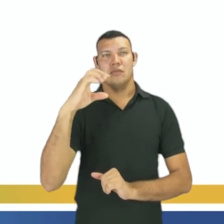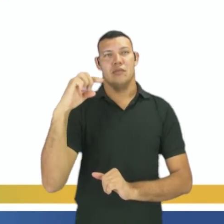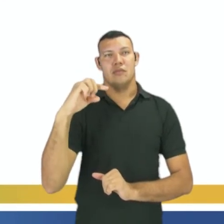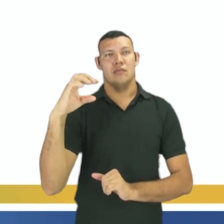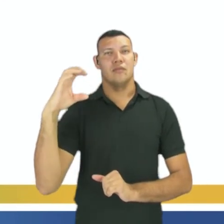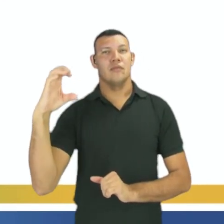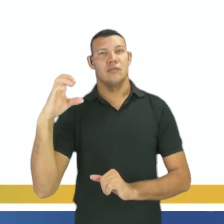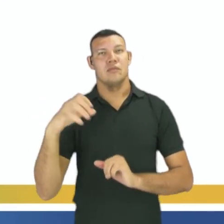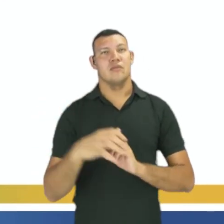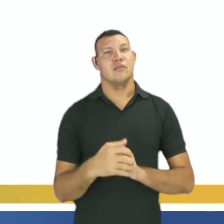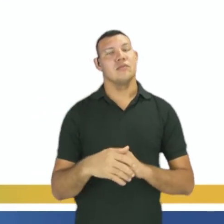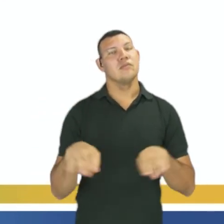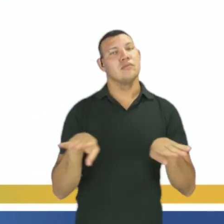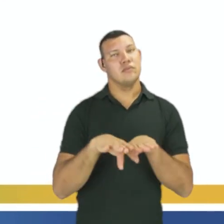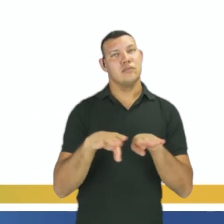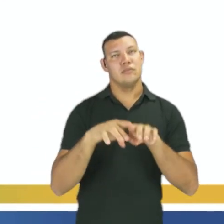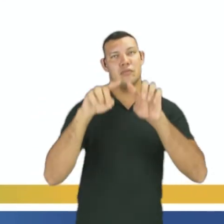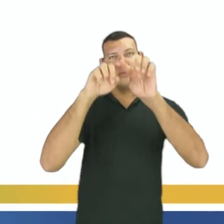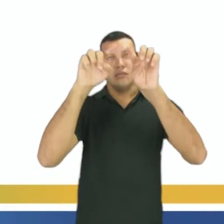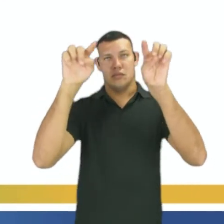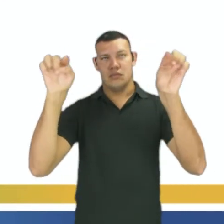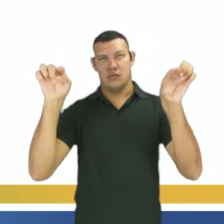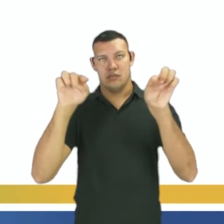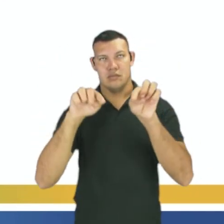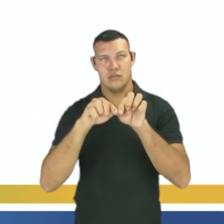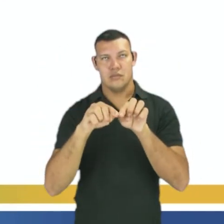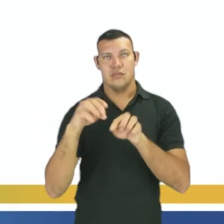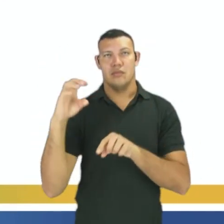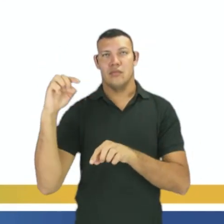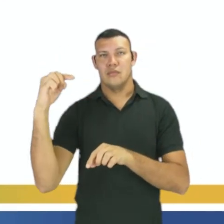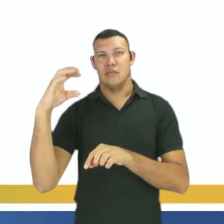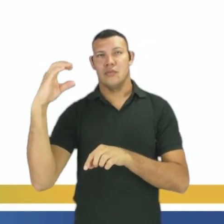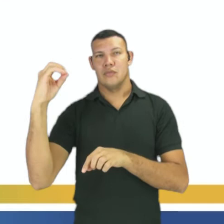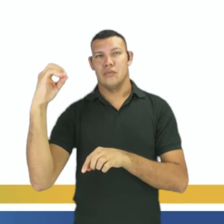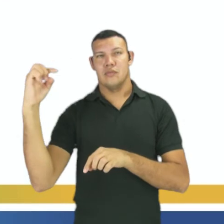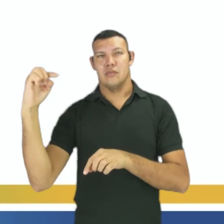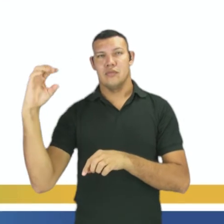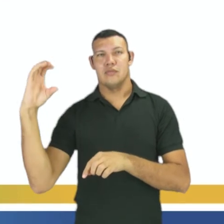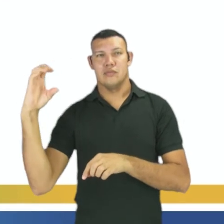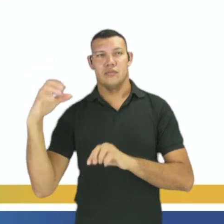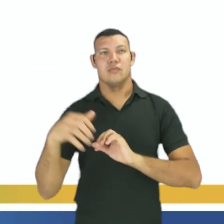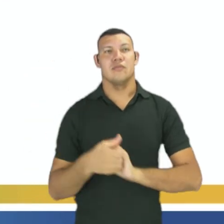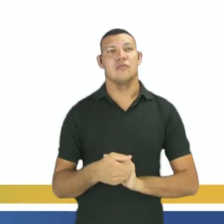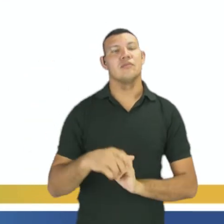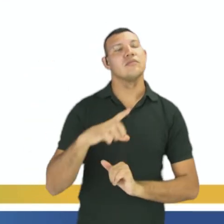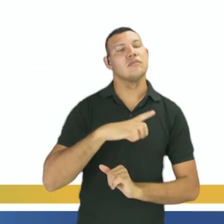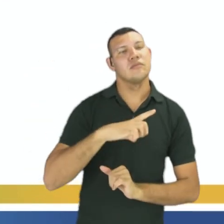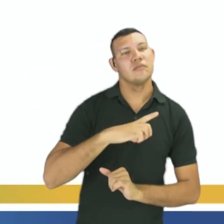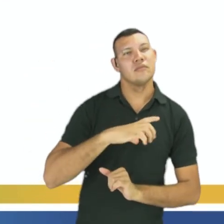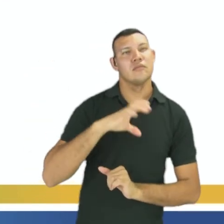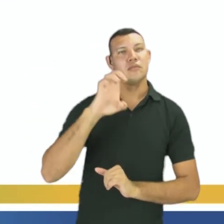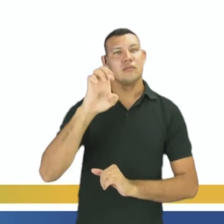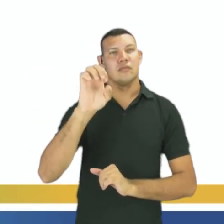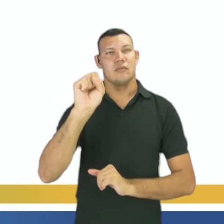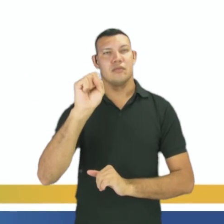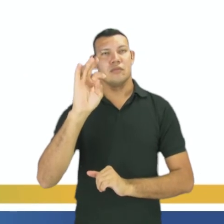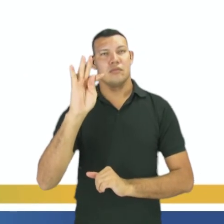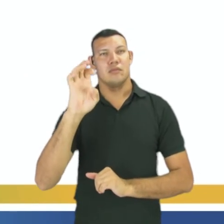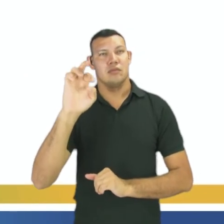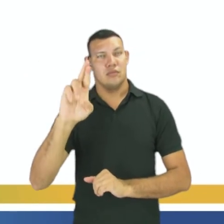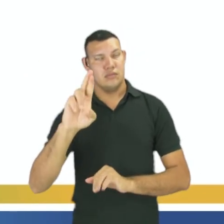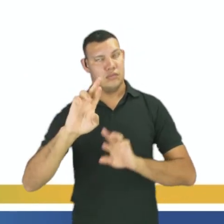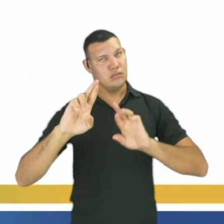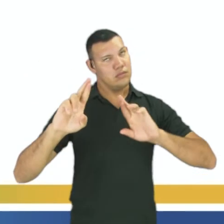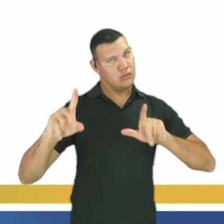pode ser uma cadeia fechada e uma cadeia aberta, mista, né? E também nós temos os ésteres, lembra? Éter é um,